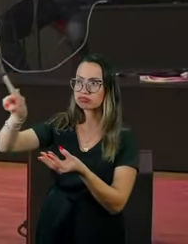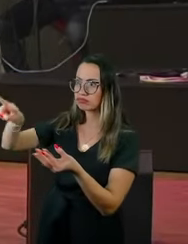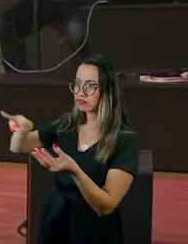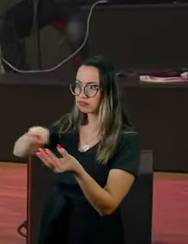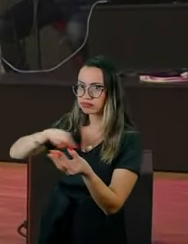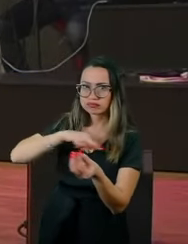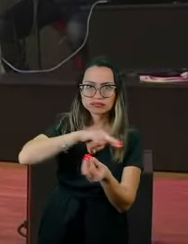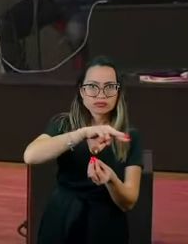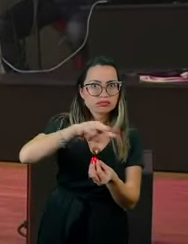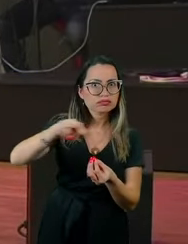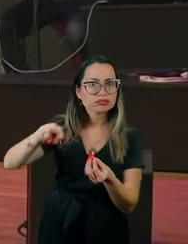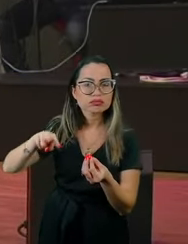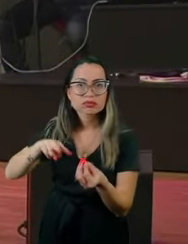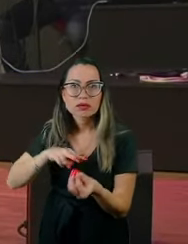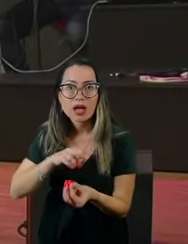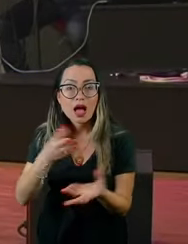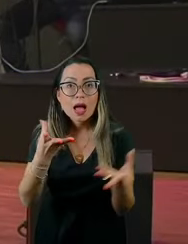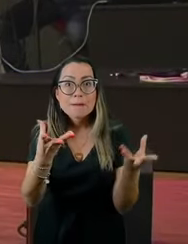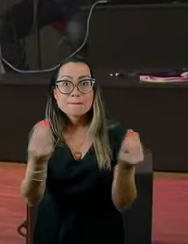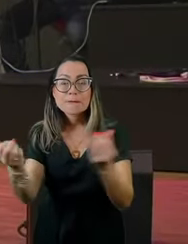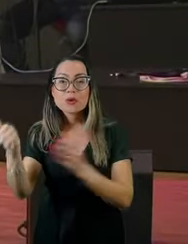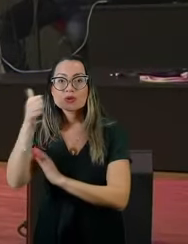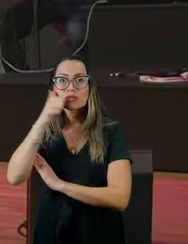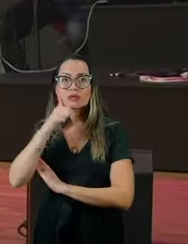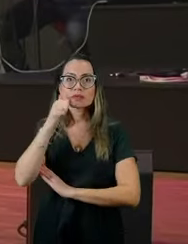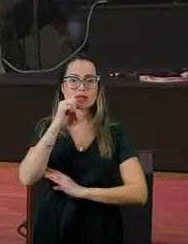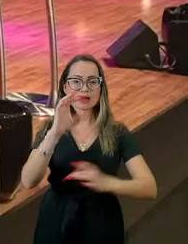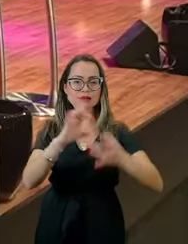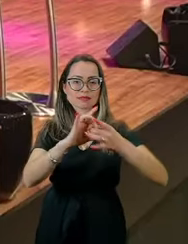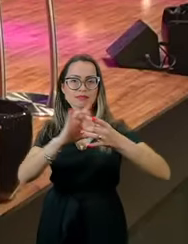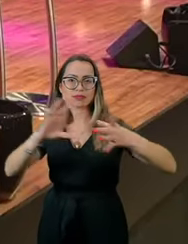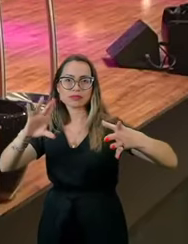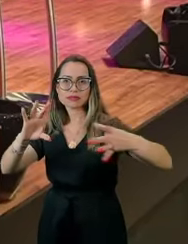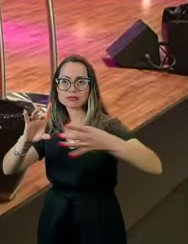e muitas mulheres desconectadas.